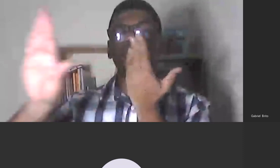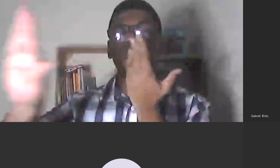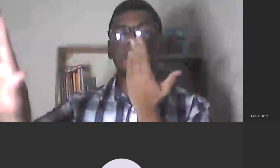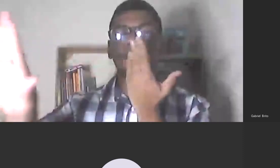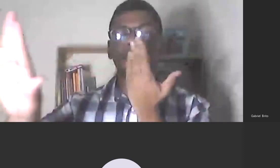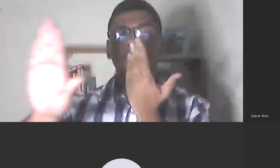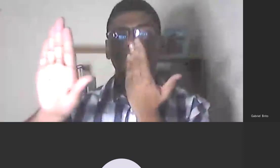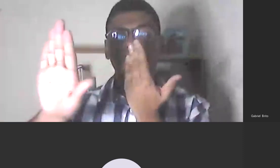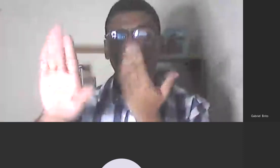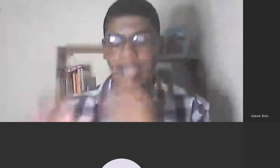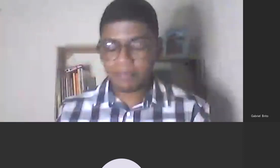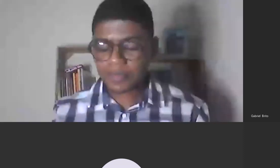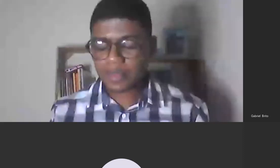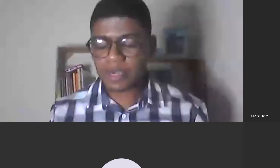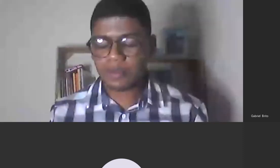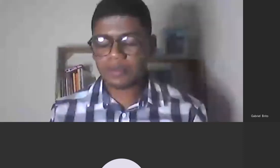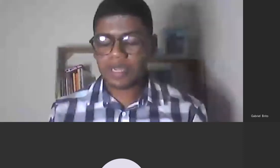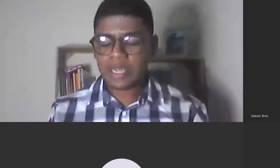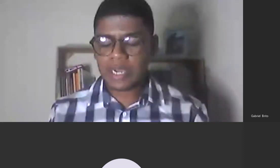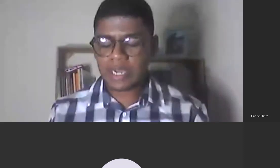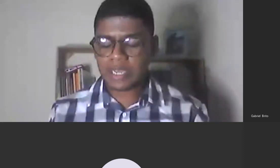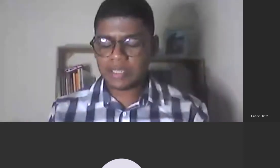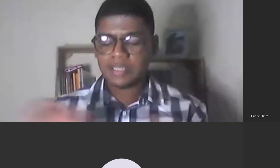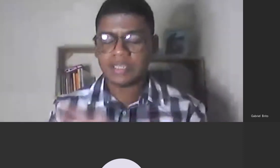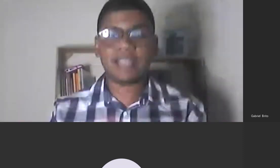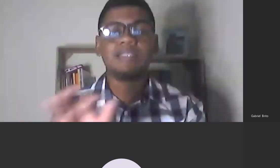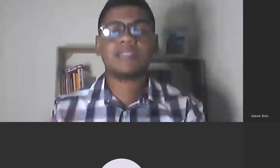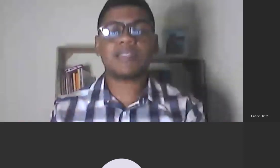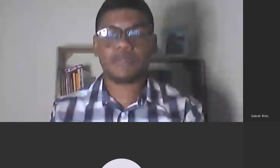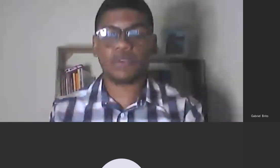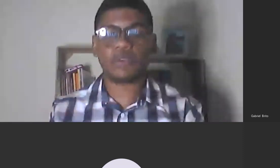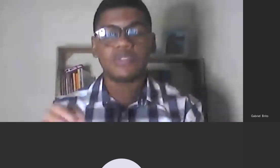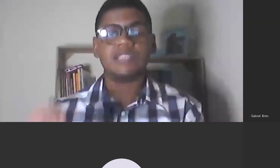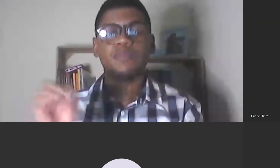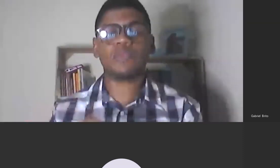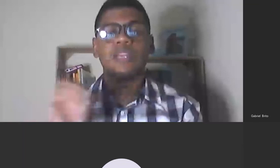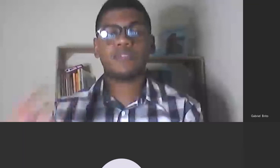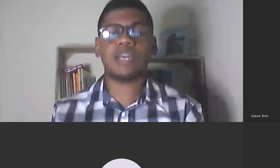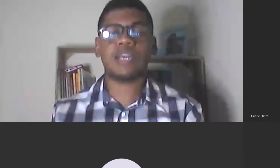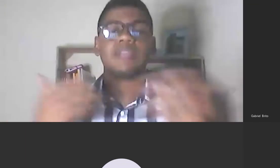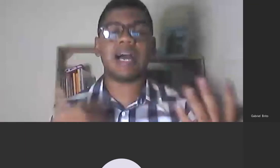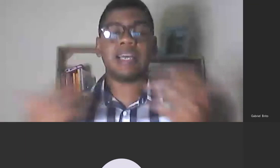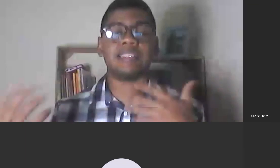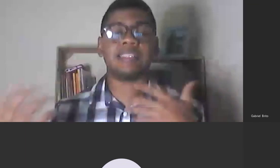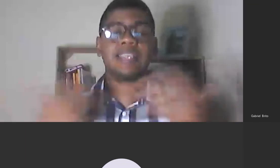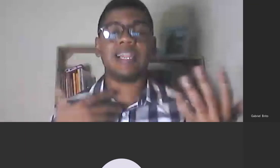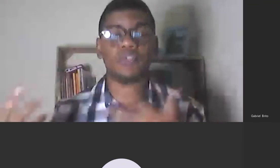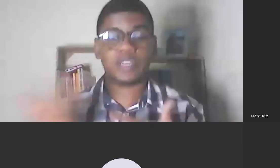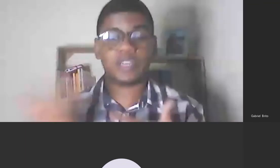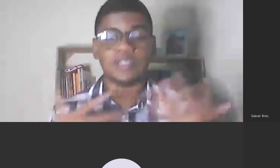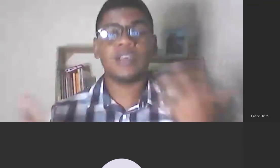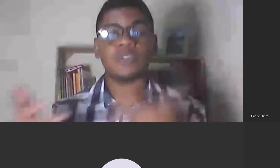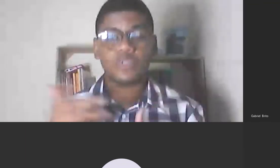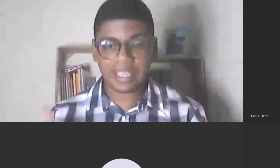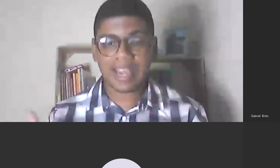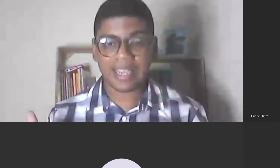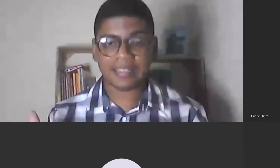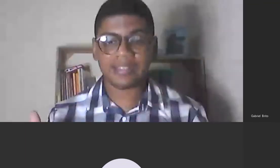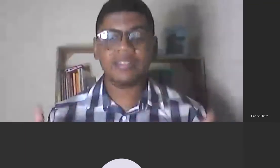pessoa se afastou de mim. Tá? Então, esses sinais estão todos eles muito relacionados a essas